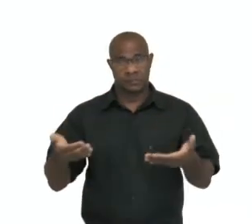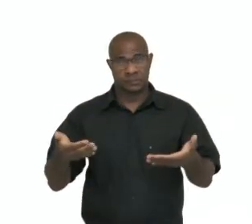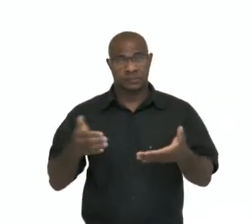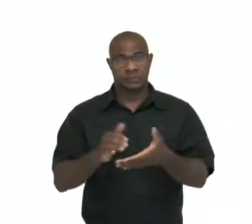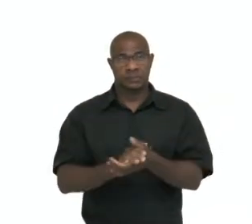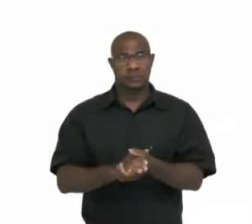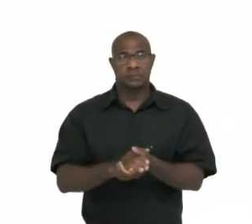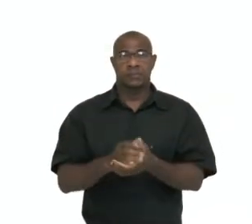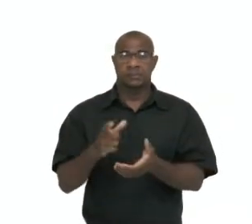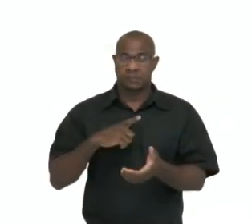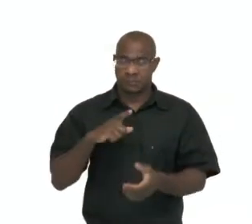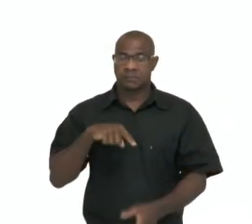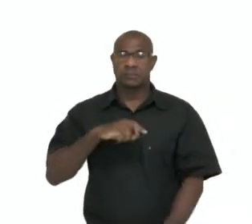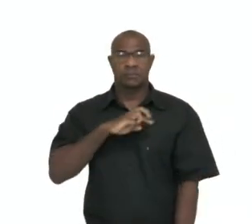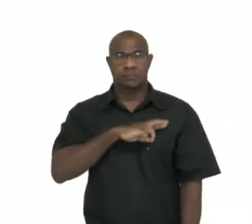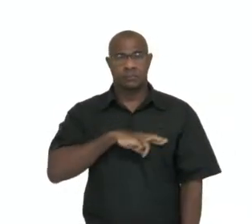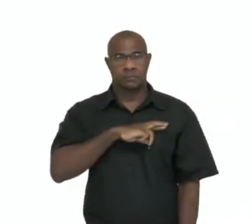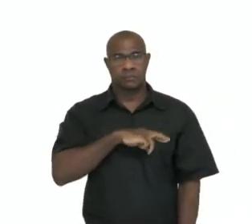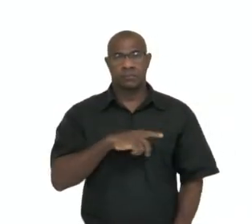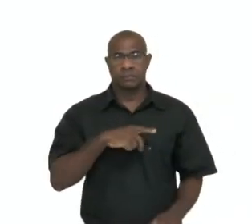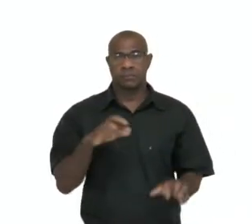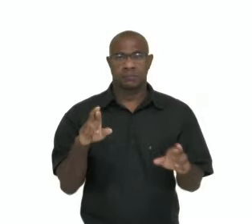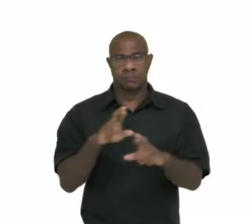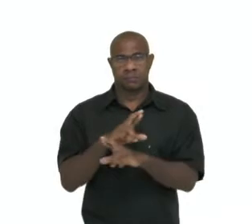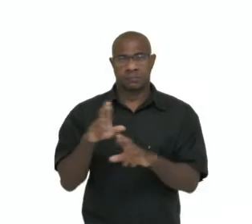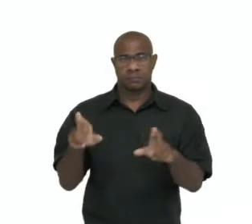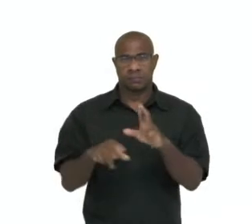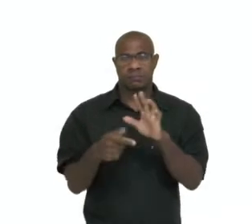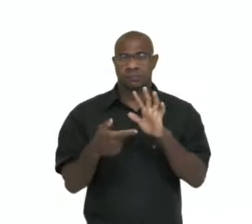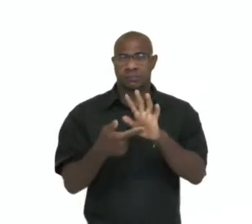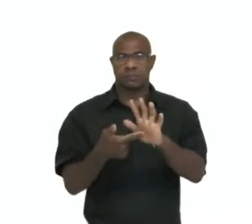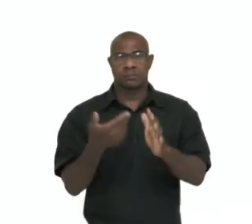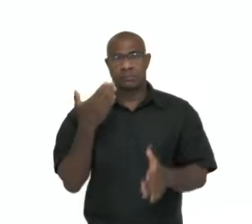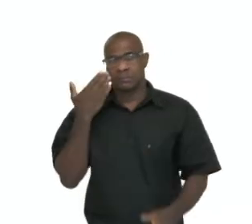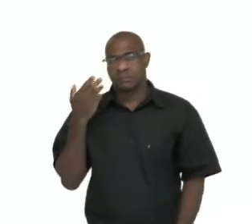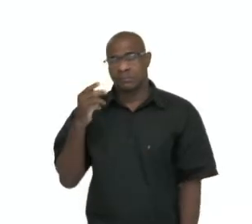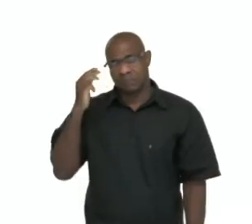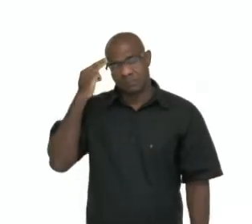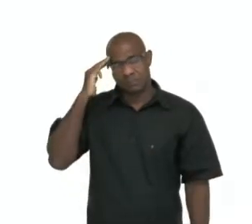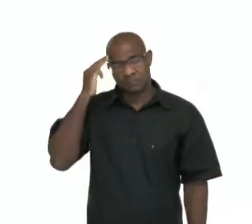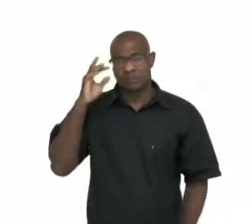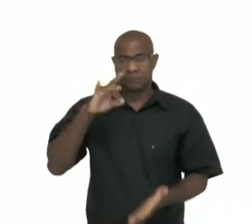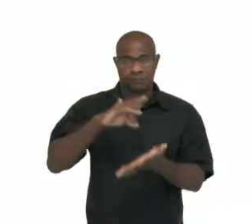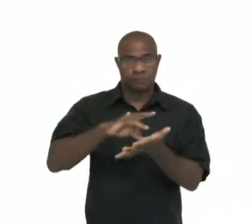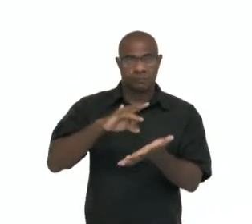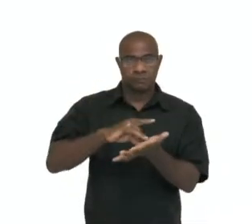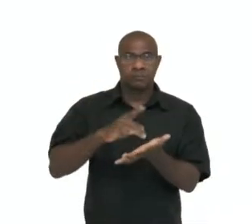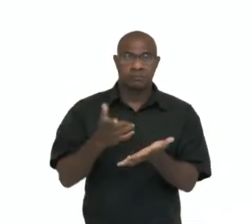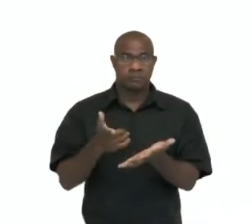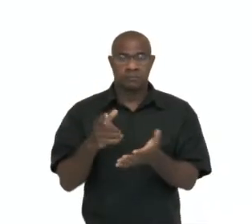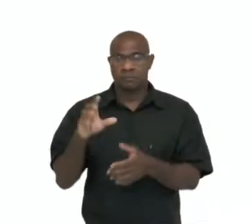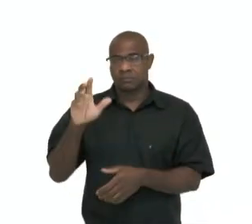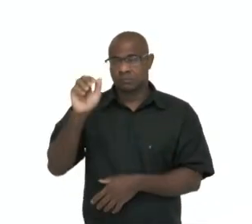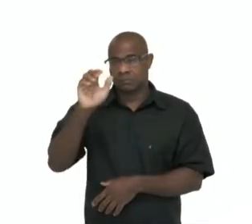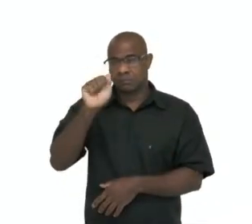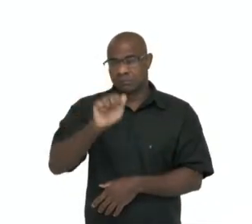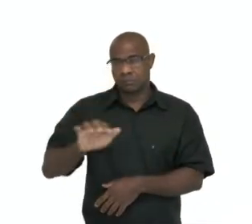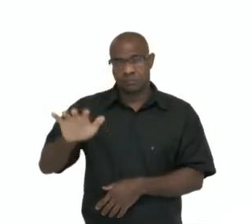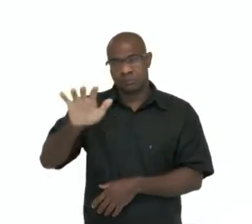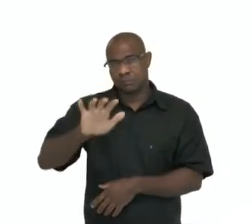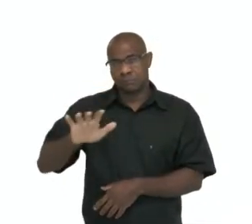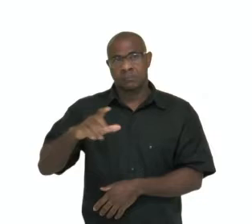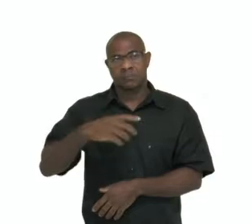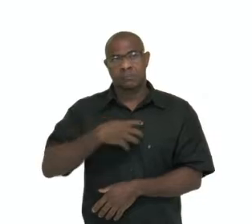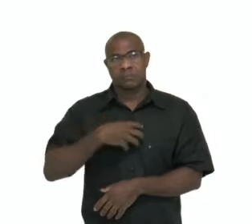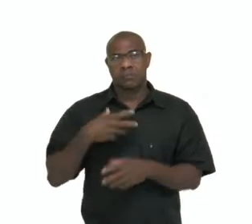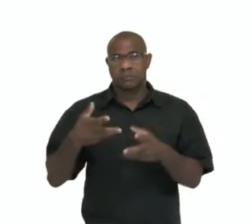Então, por ser um romance que traz a relação nem sempre fidedigna entre memória e a verdade, as fotografias acentuam o efeito